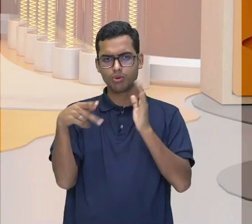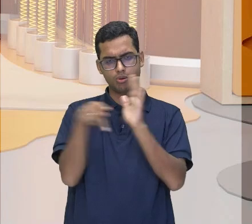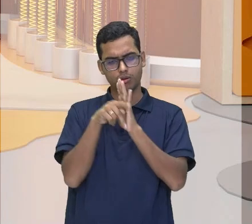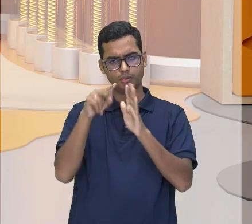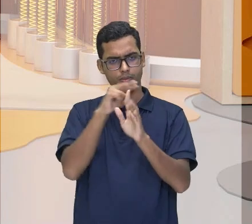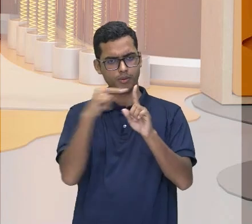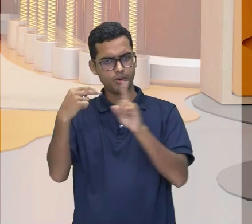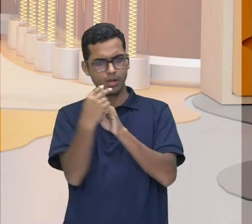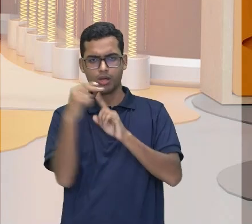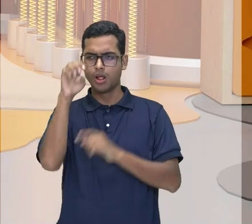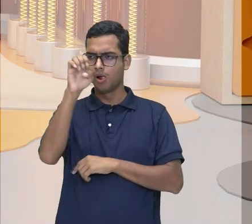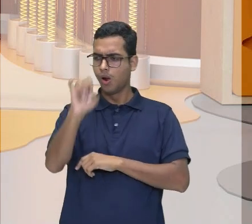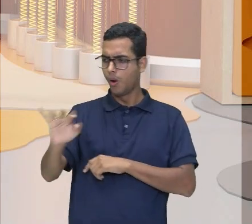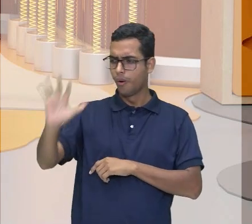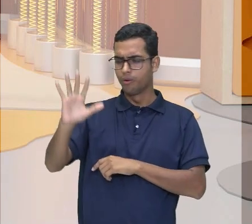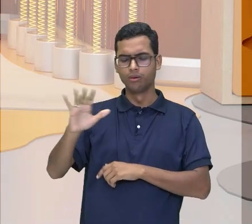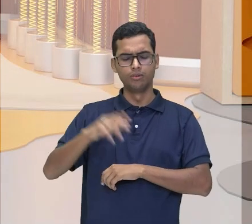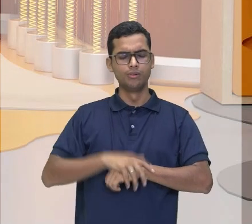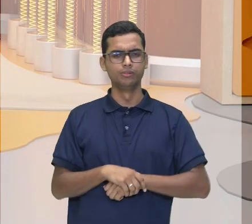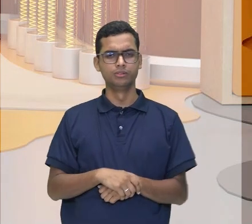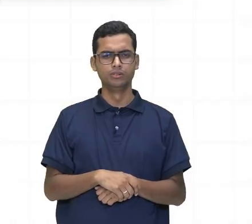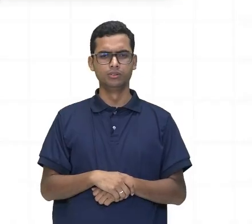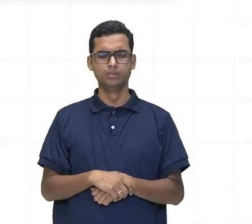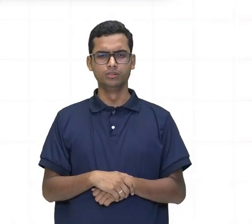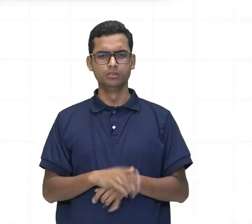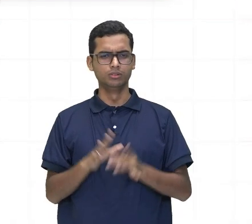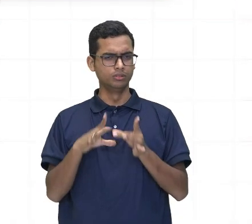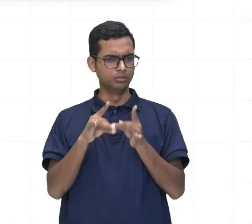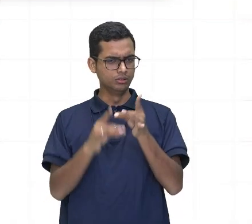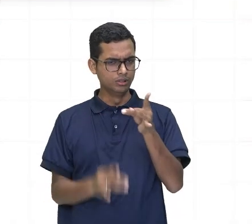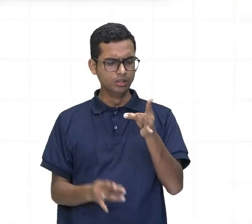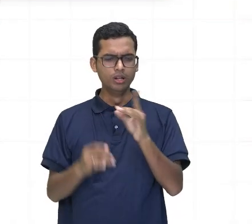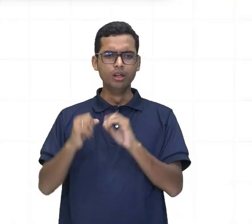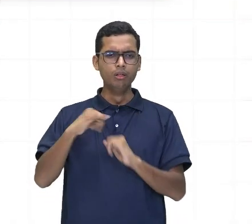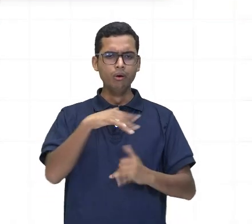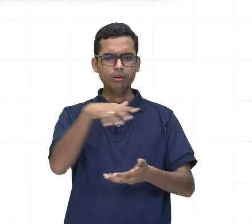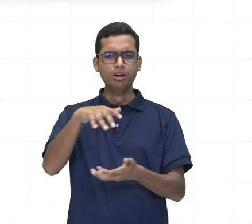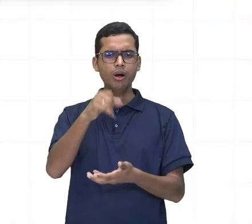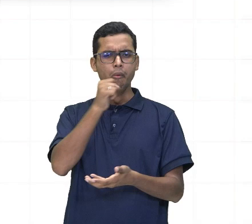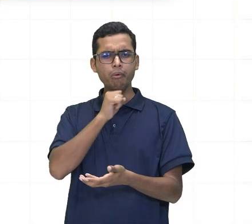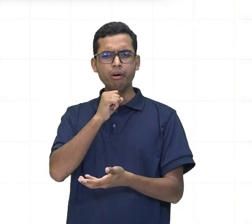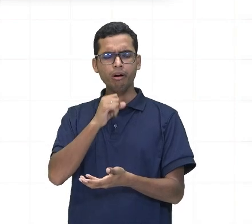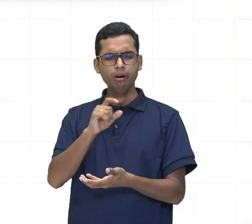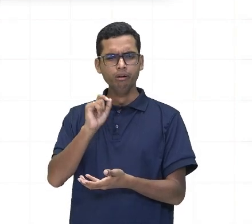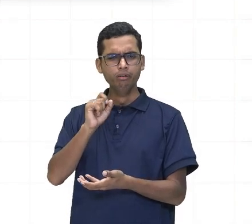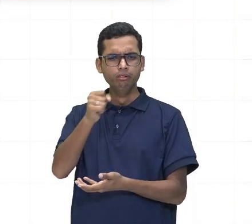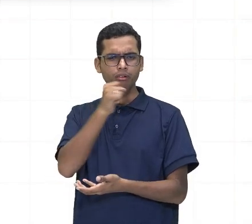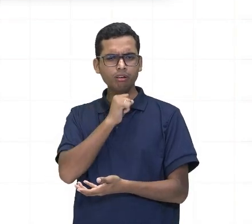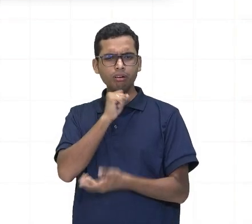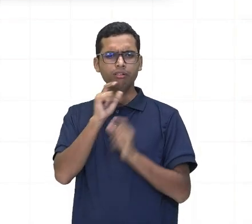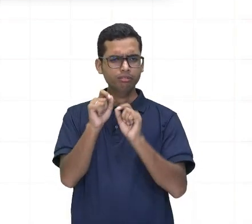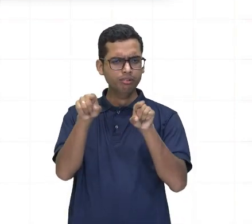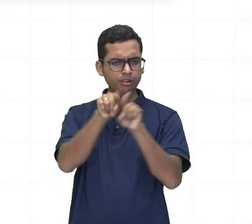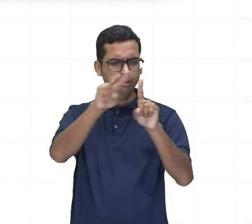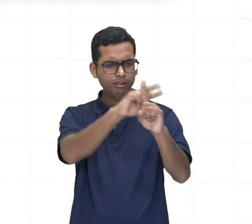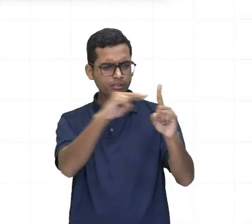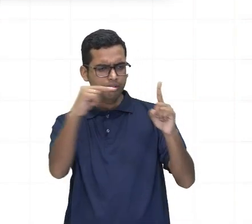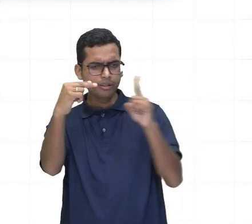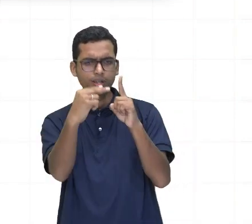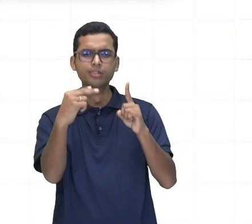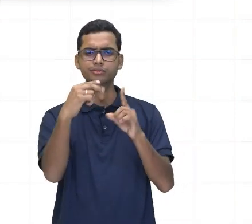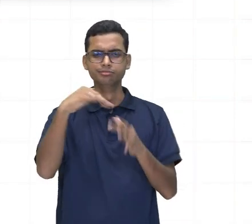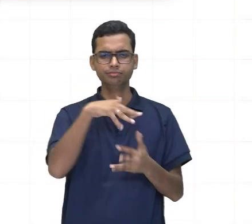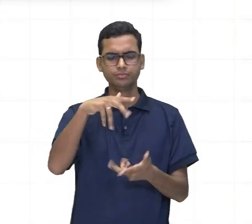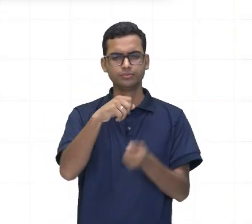vamos detalhar mais o Velho Mundo. Observem só. Velho Mundo, nós temos a visão de mundo do século XV,